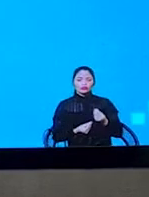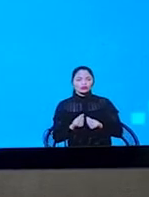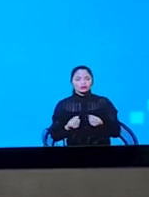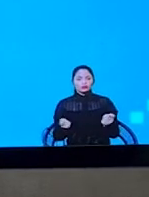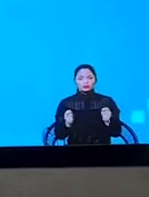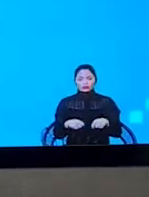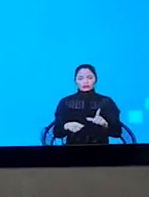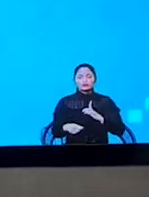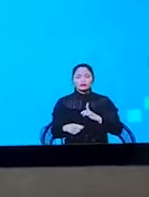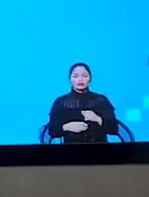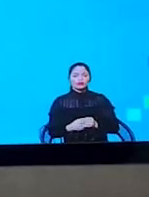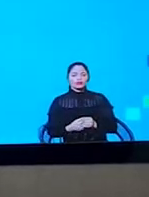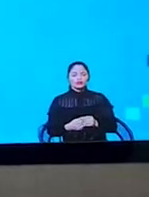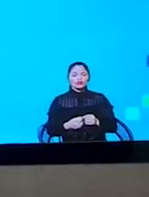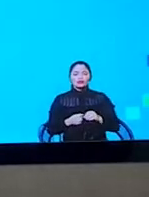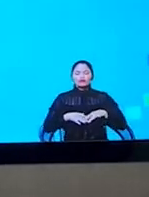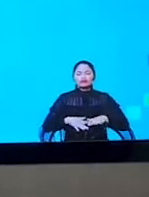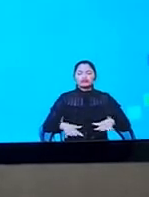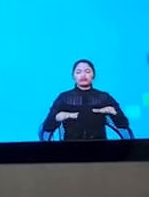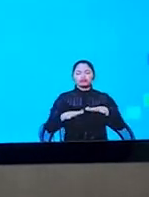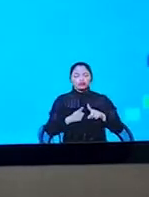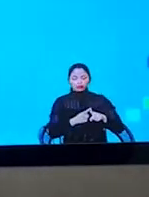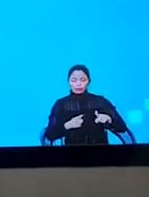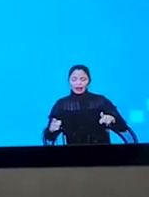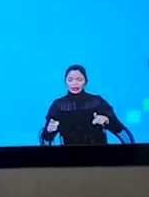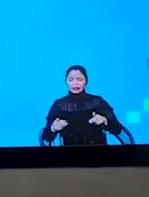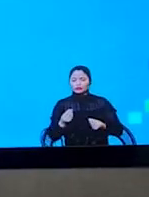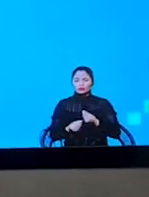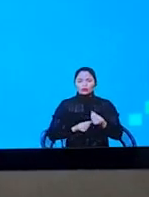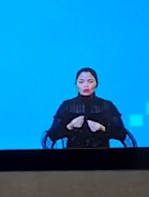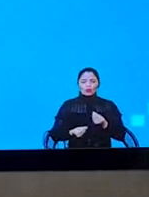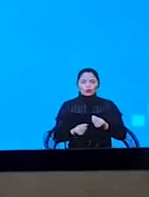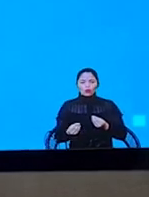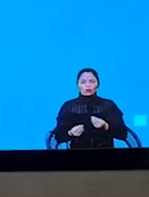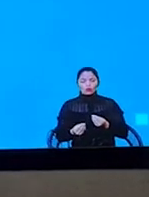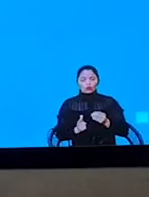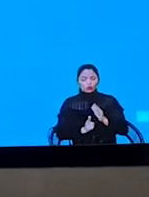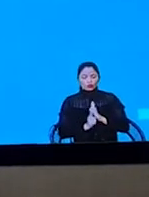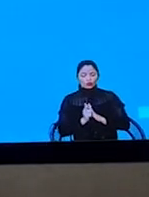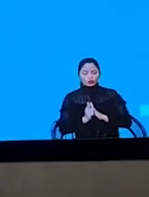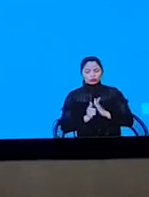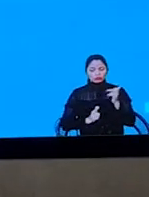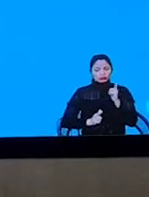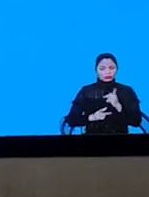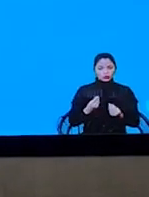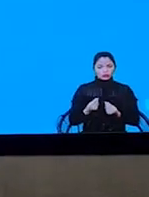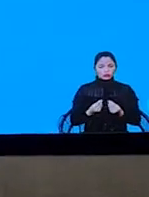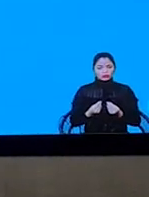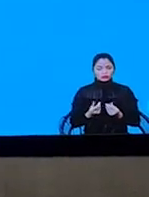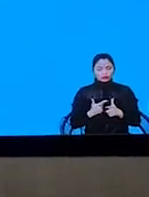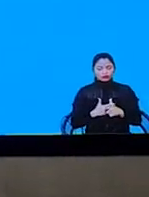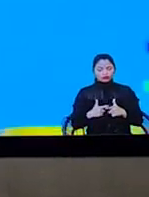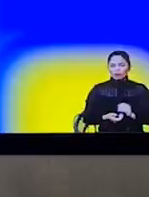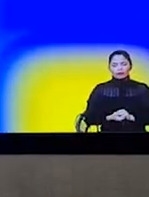funcionar, né, o despacho no prazo e como vai funcionar a coparticipação. Se a gente vai dividir a conta, como que vai funcionar